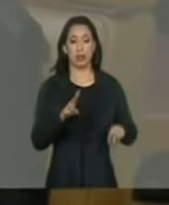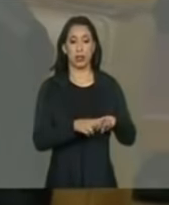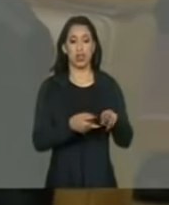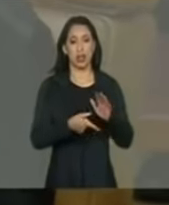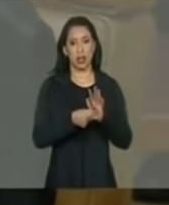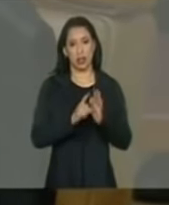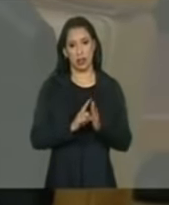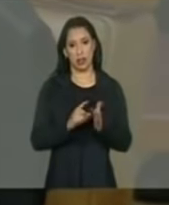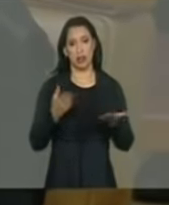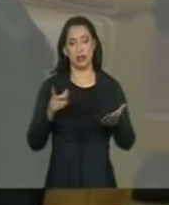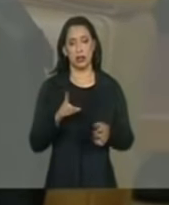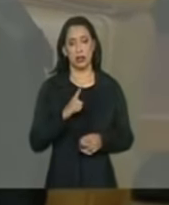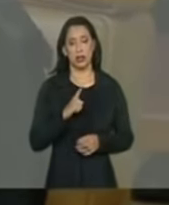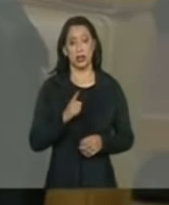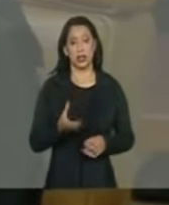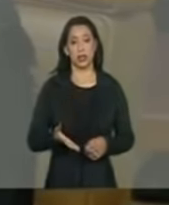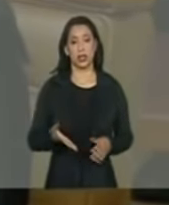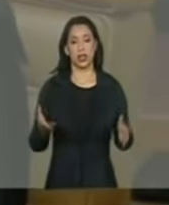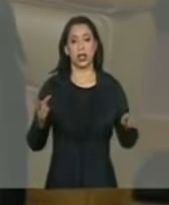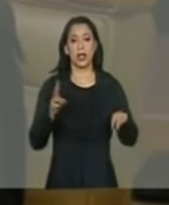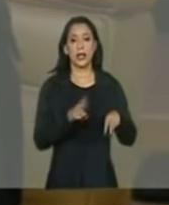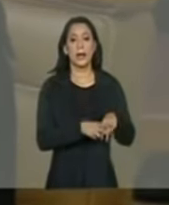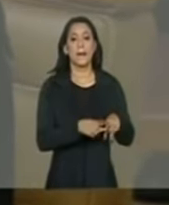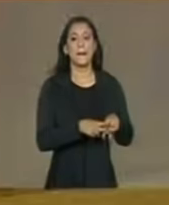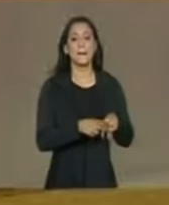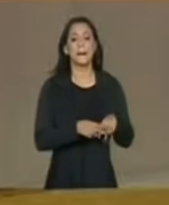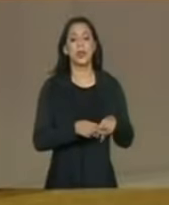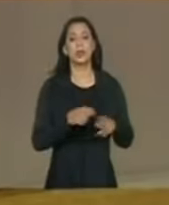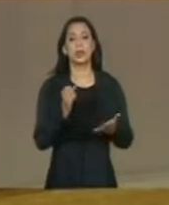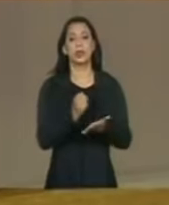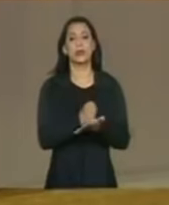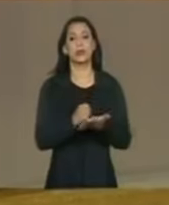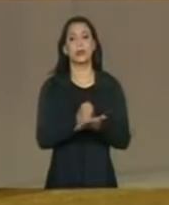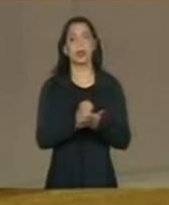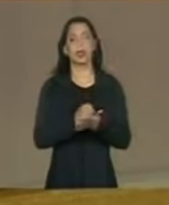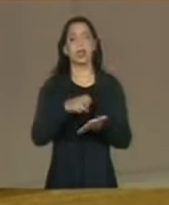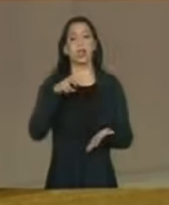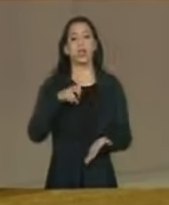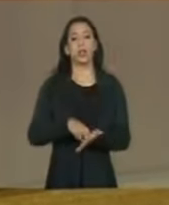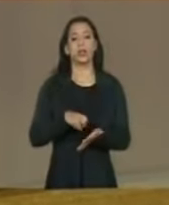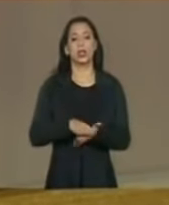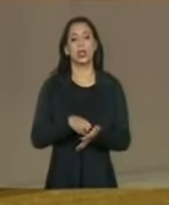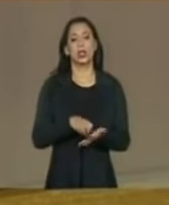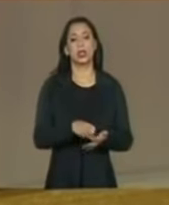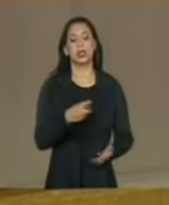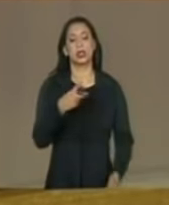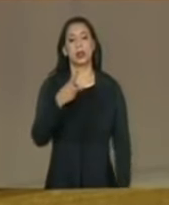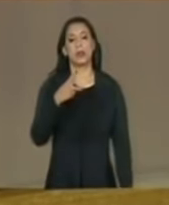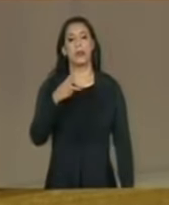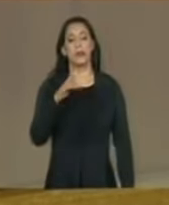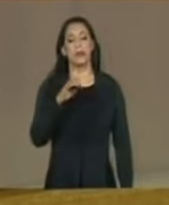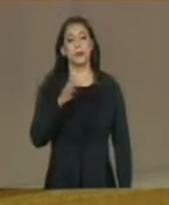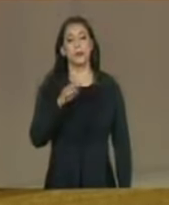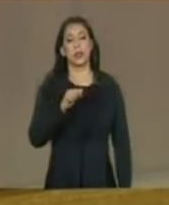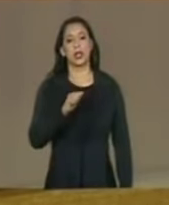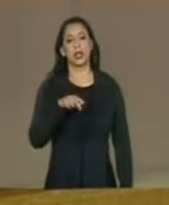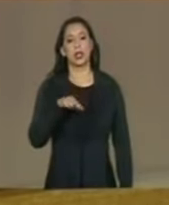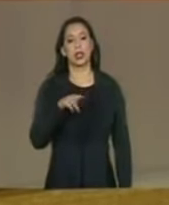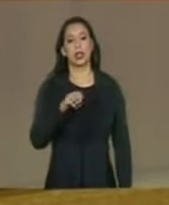selo ea prisão fundado em condenação penal é recorrível